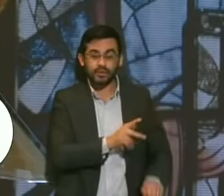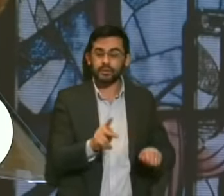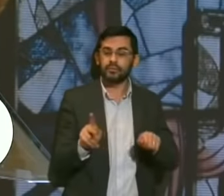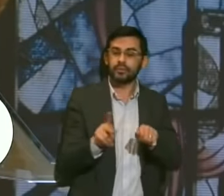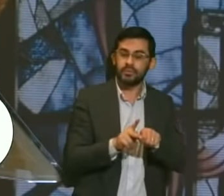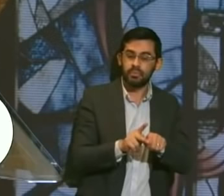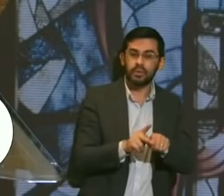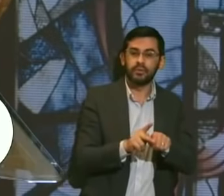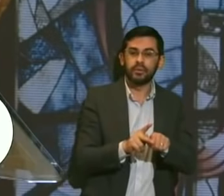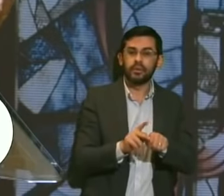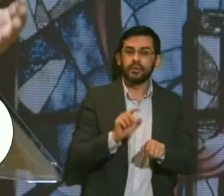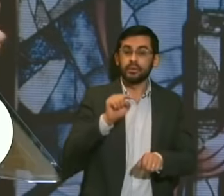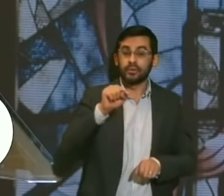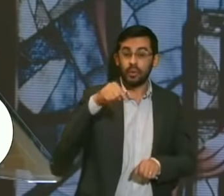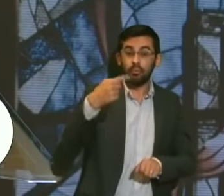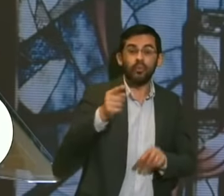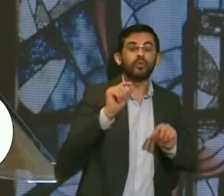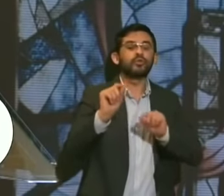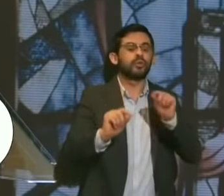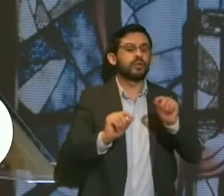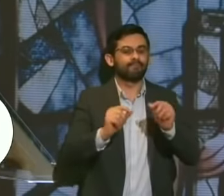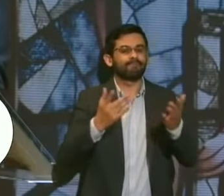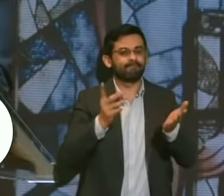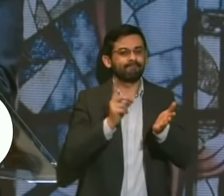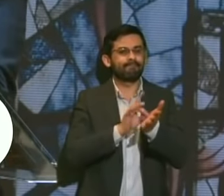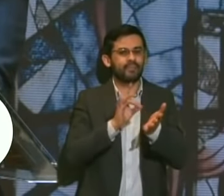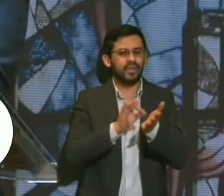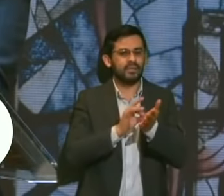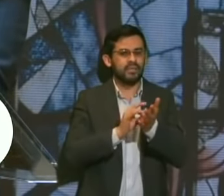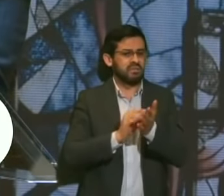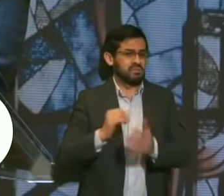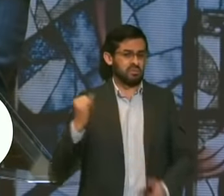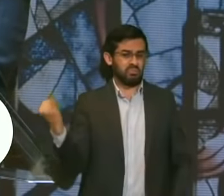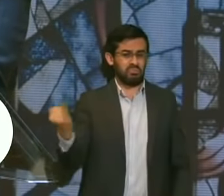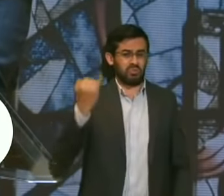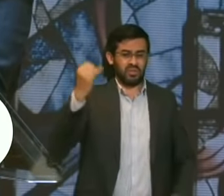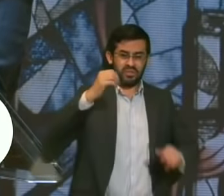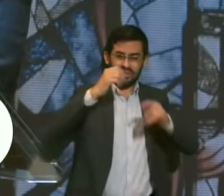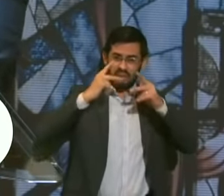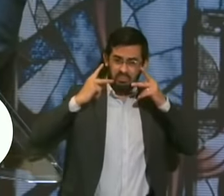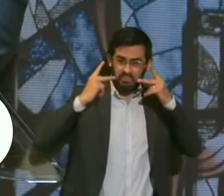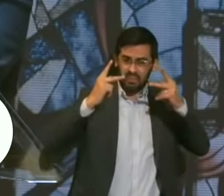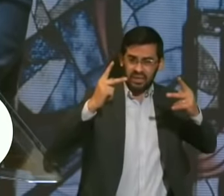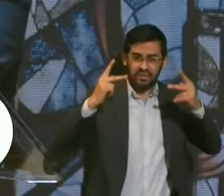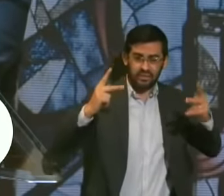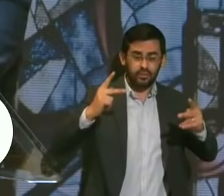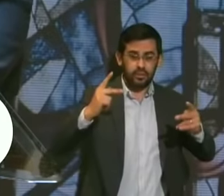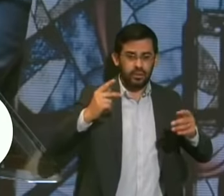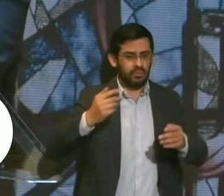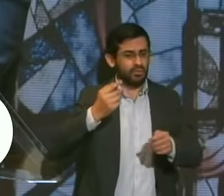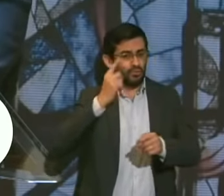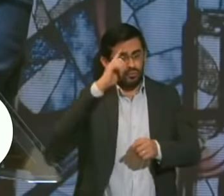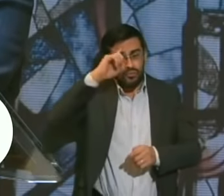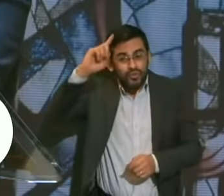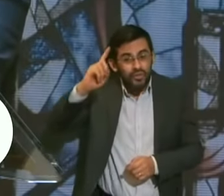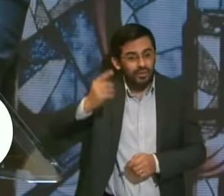tanto que ele vai se tornar um mártir da fé. Se ele um dia teve medo de dizer que era servo